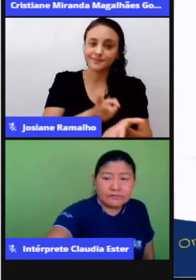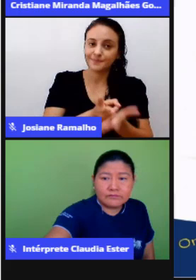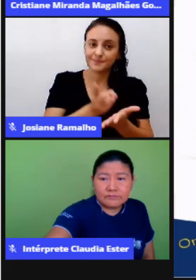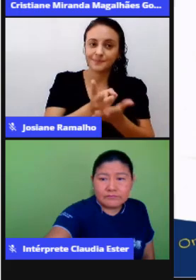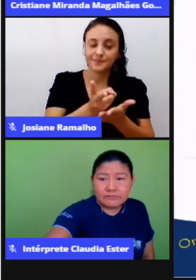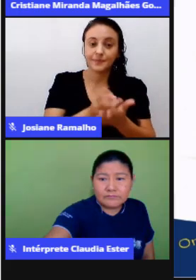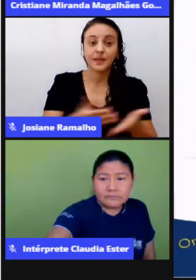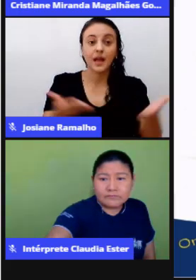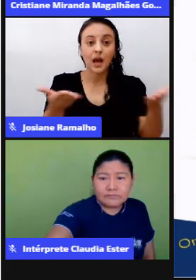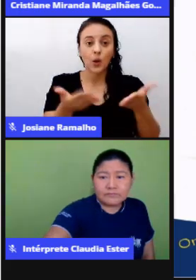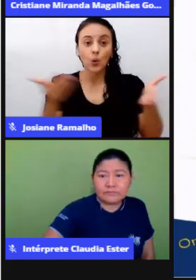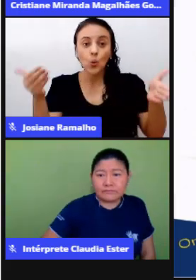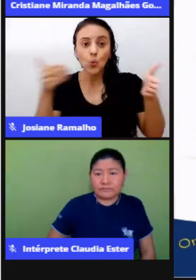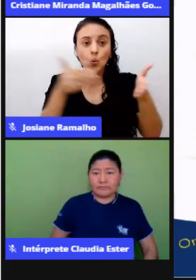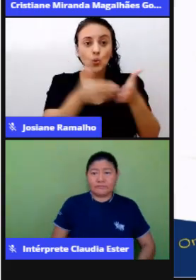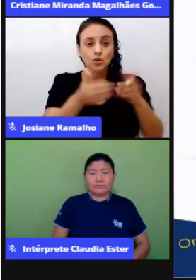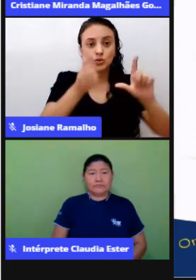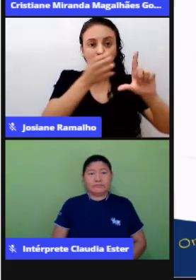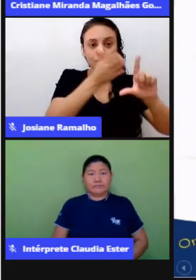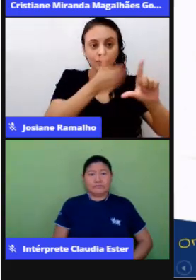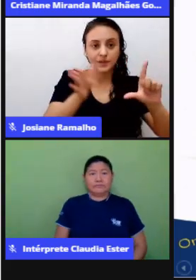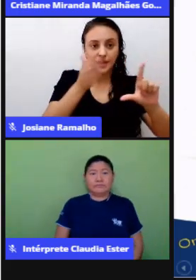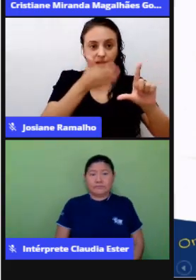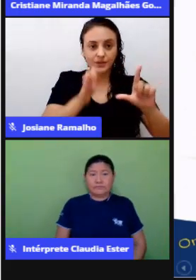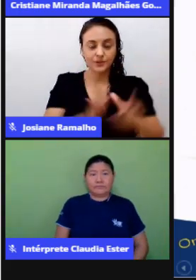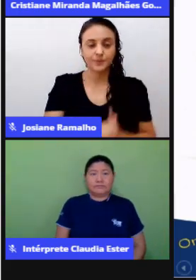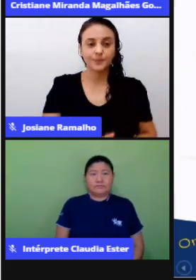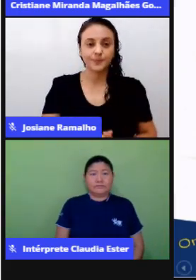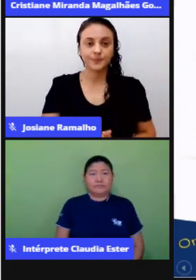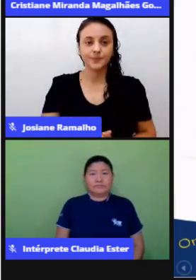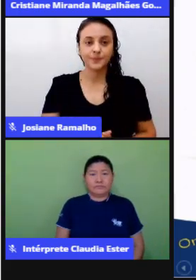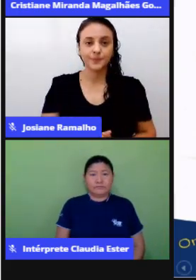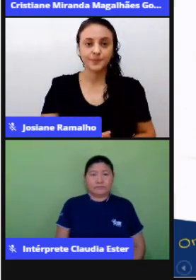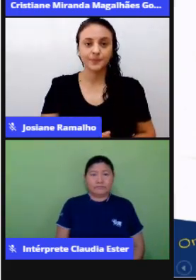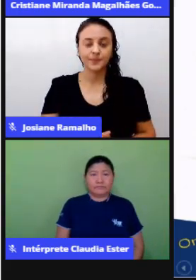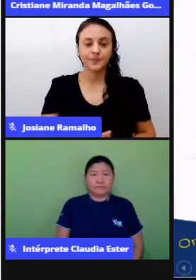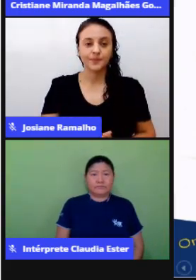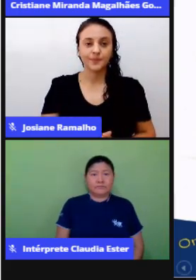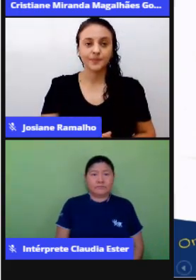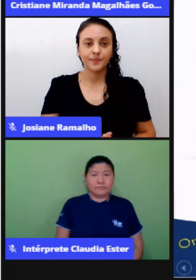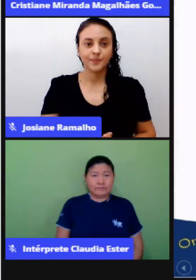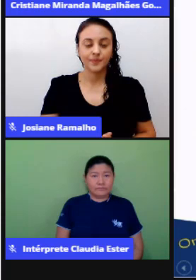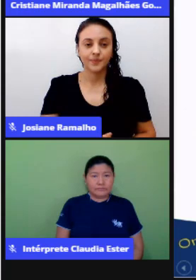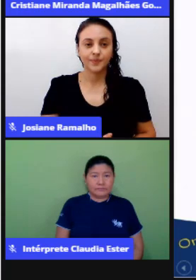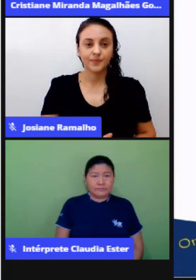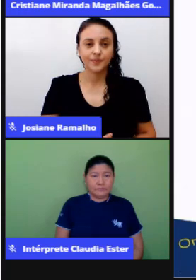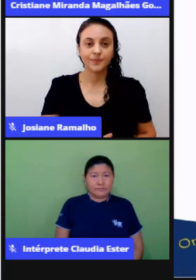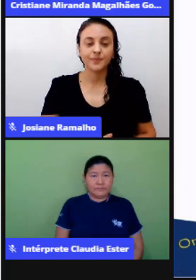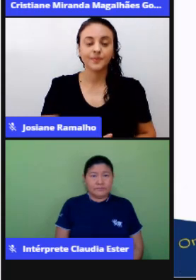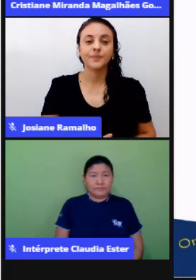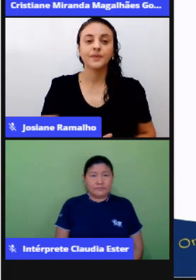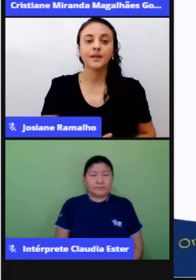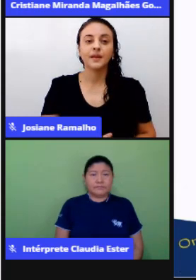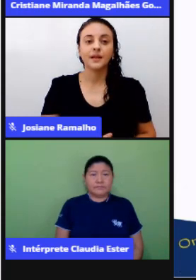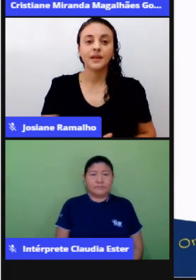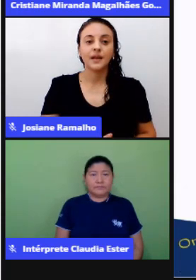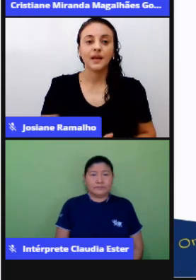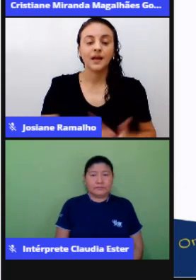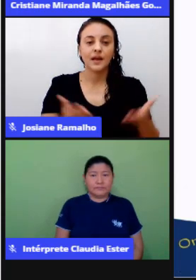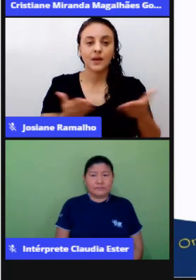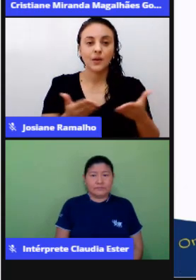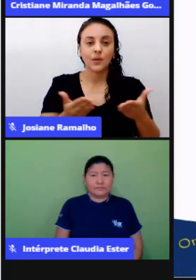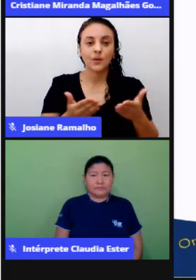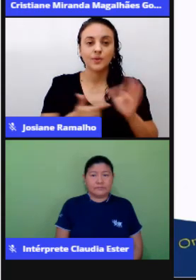último slide, que é a minha parte, antes de eu passar para a Leila. E a gente vai falar um pouquinho